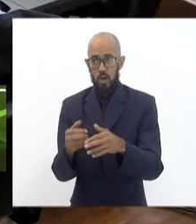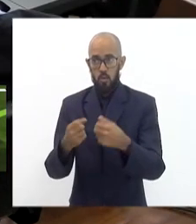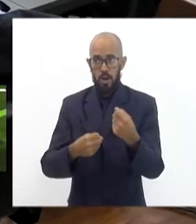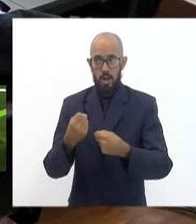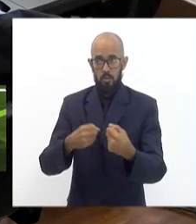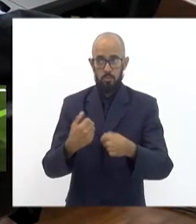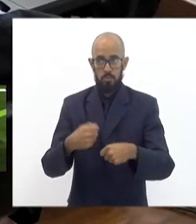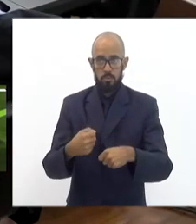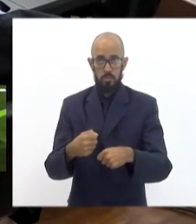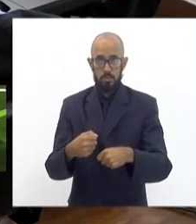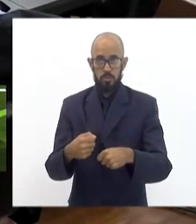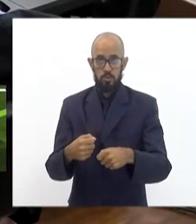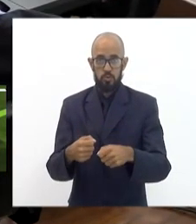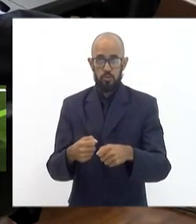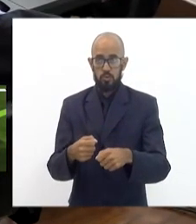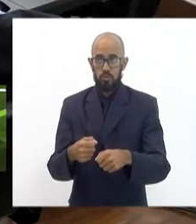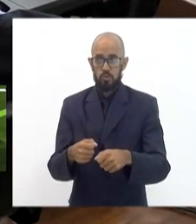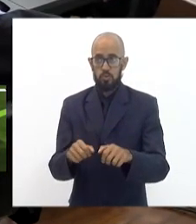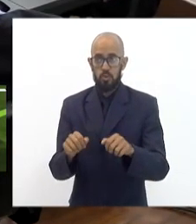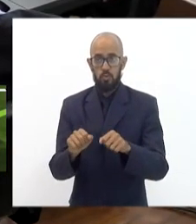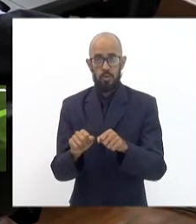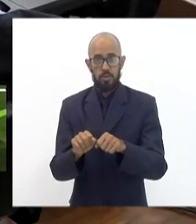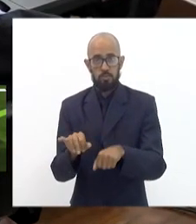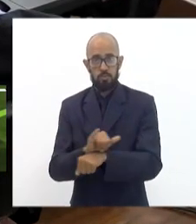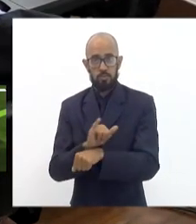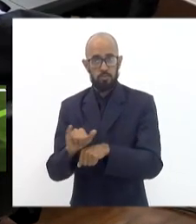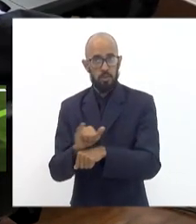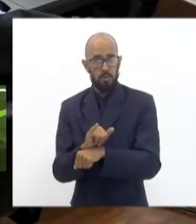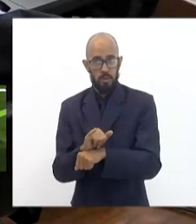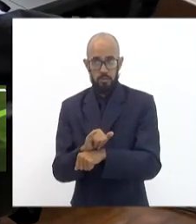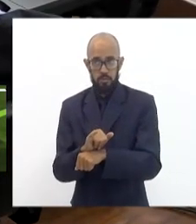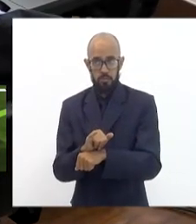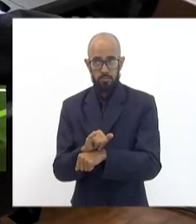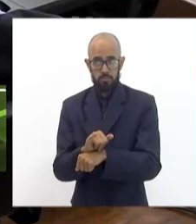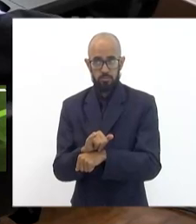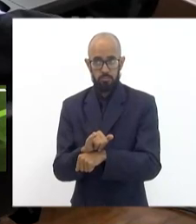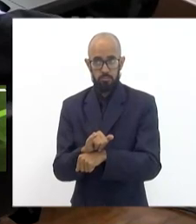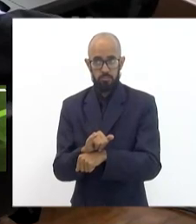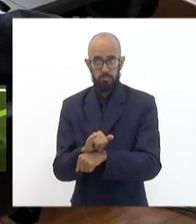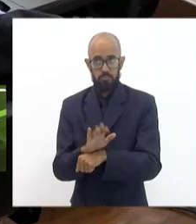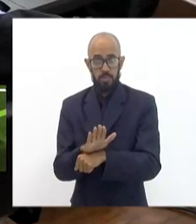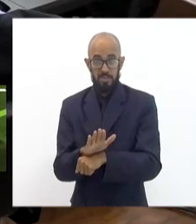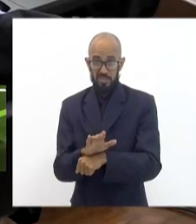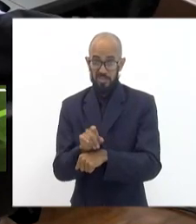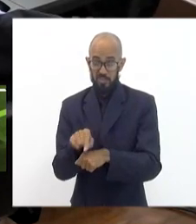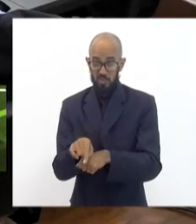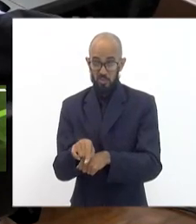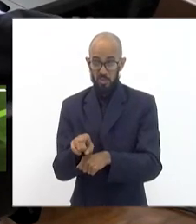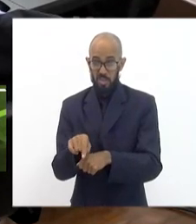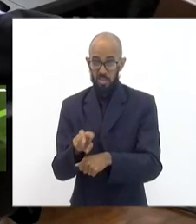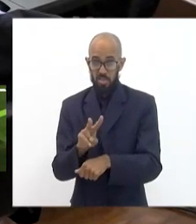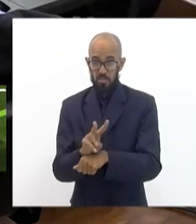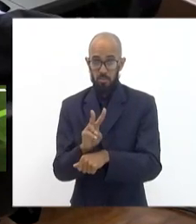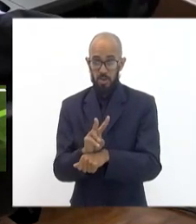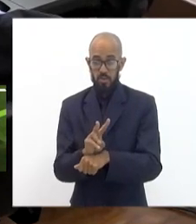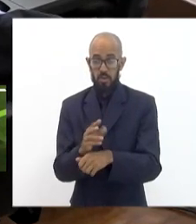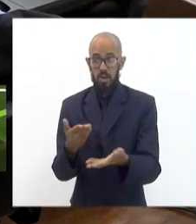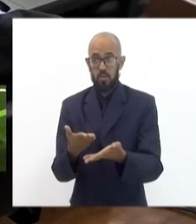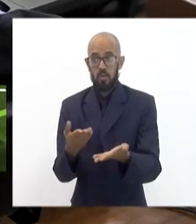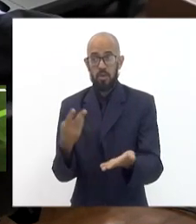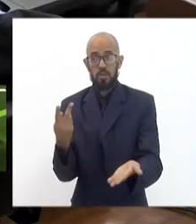e depois eu recuperei as fotos tá aqui do carro e depois a recuperação Mas isso é um paliativo e agora começaram a